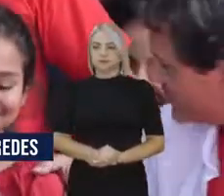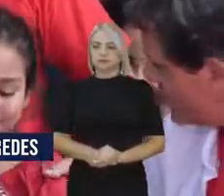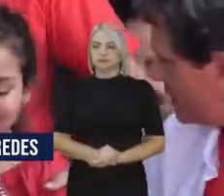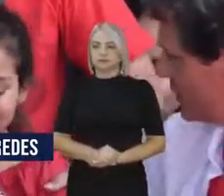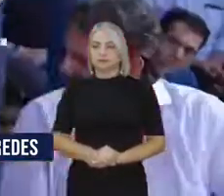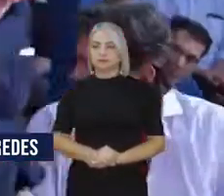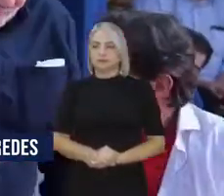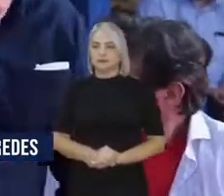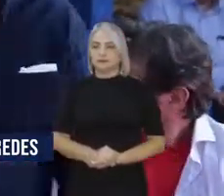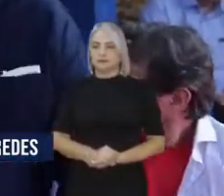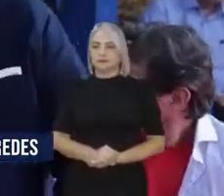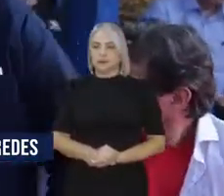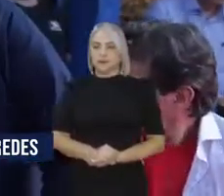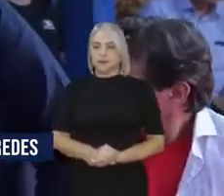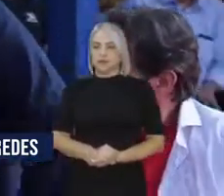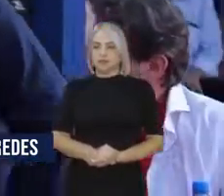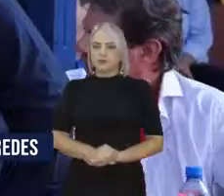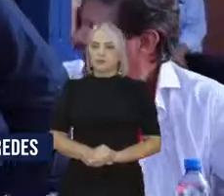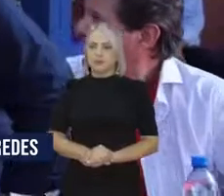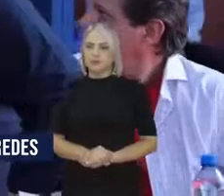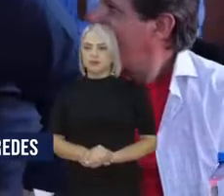Tá, beleza, então eu vou passar ele primeiro.